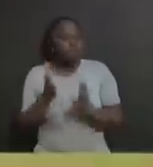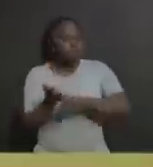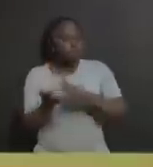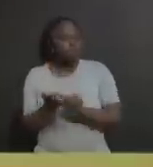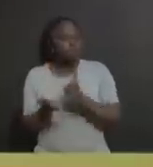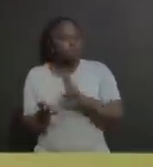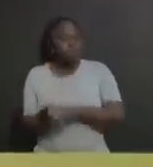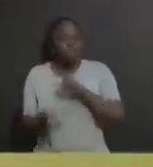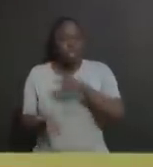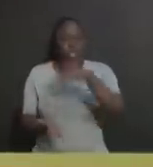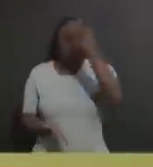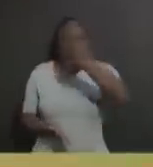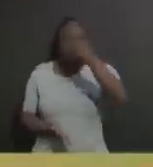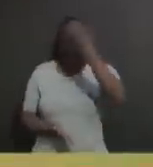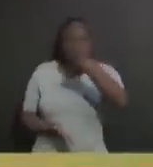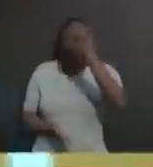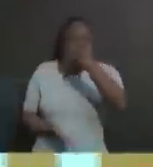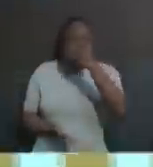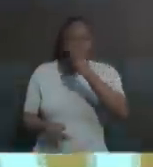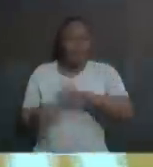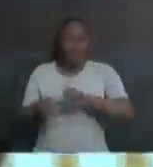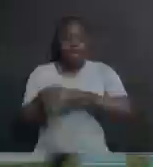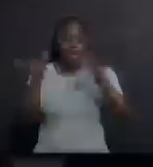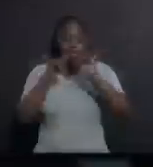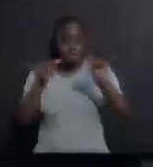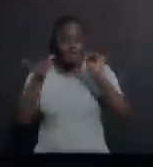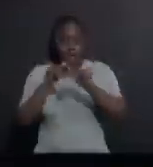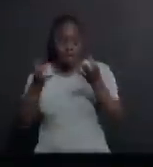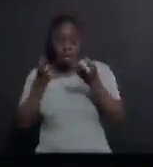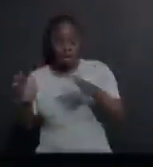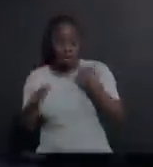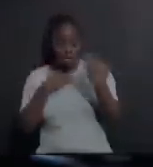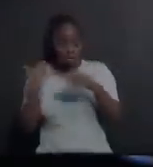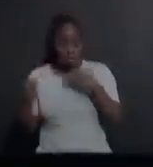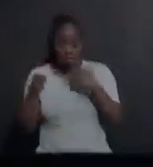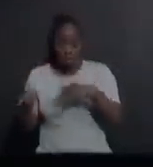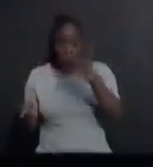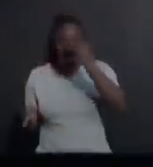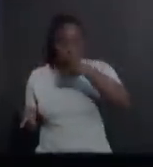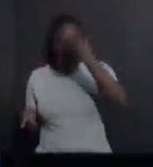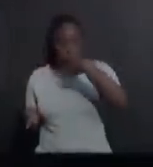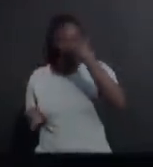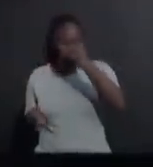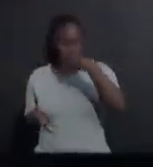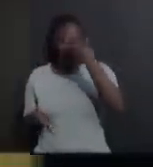chorava. Ele chorava até na hora dos avisos, que é a hora que a gente quer morrer. Ele ficava chorando.